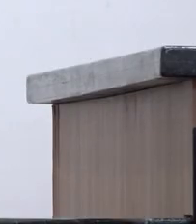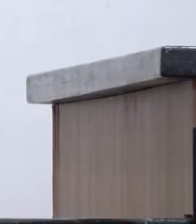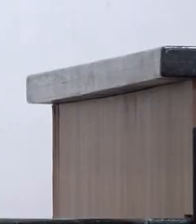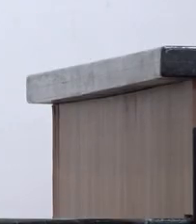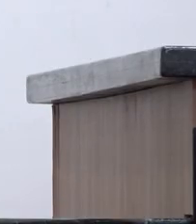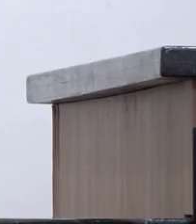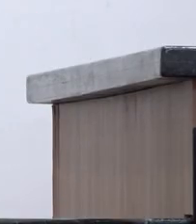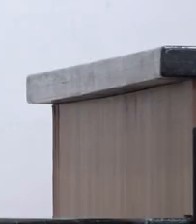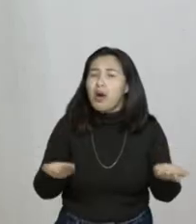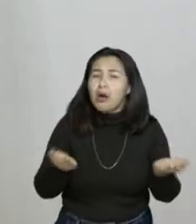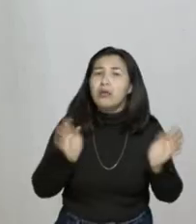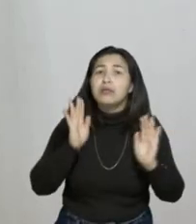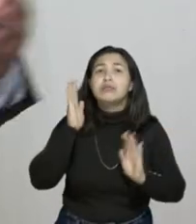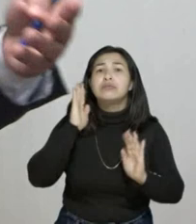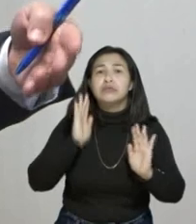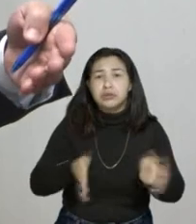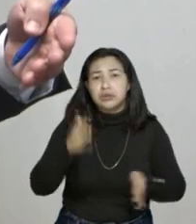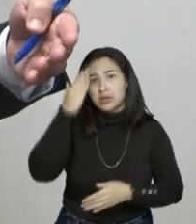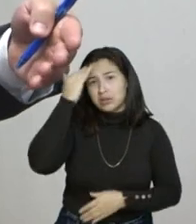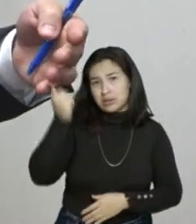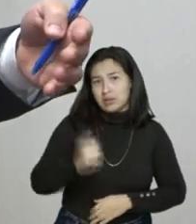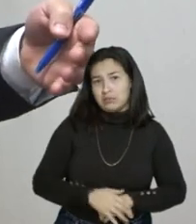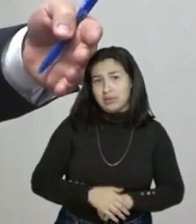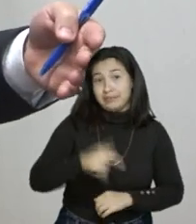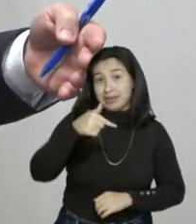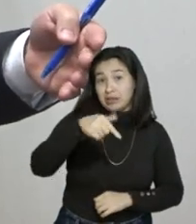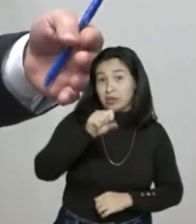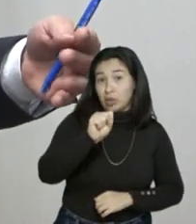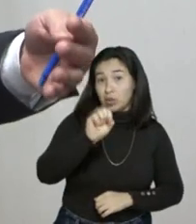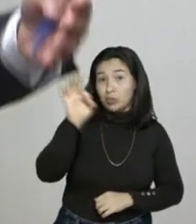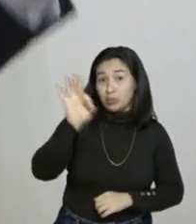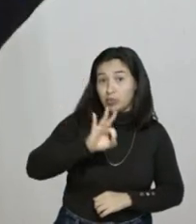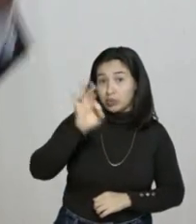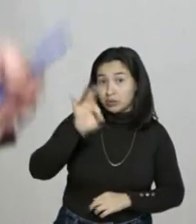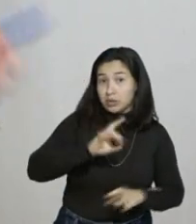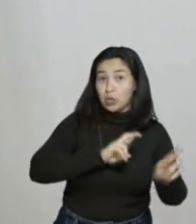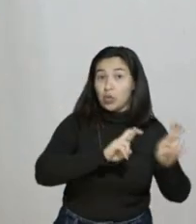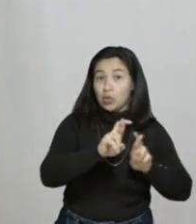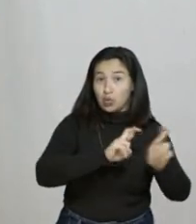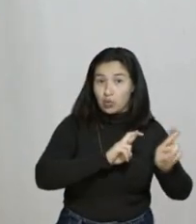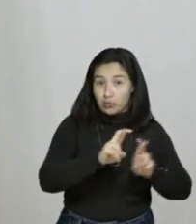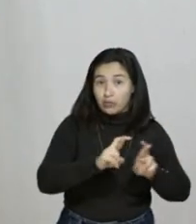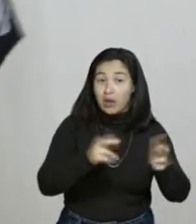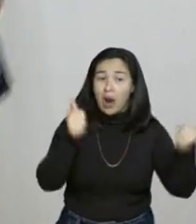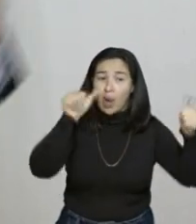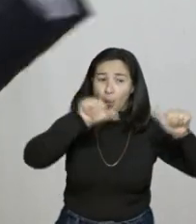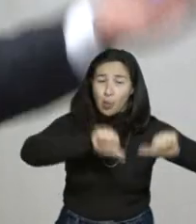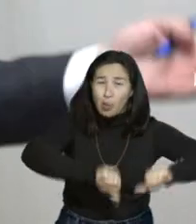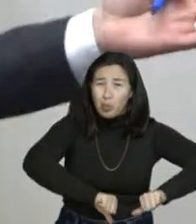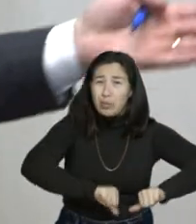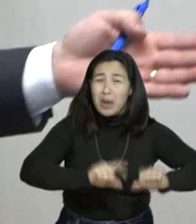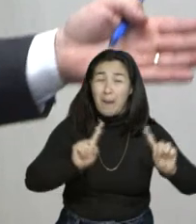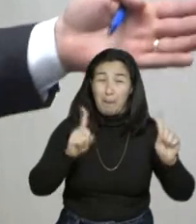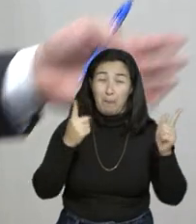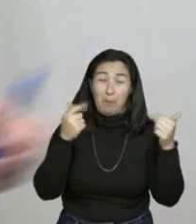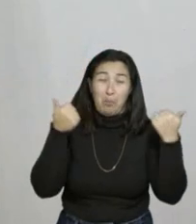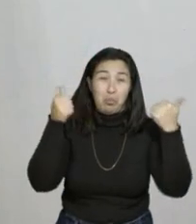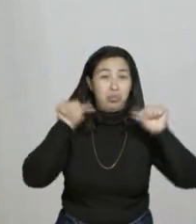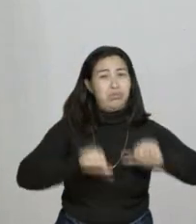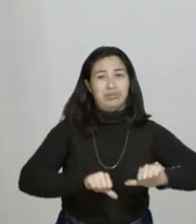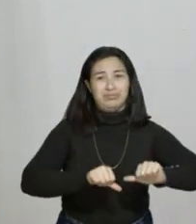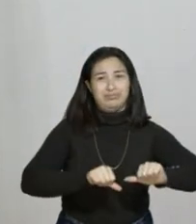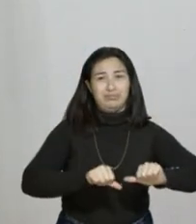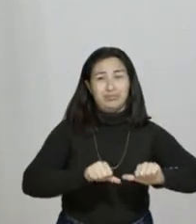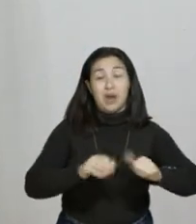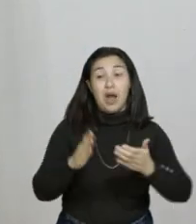2 de Agosto 78% das rodovias estão de ruins a péssimos 22 de bom regular